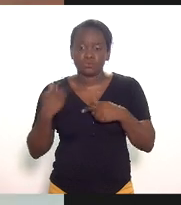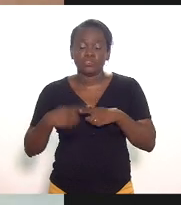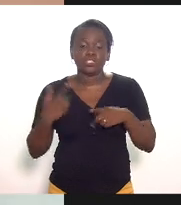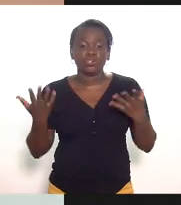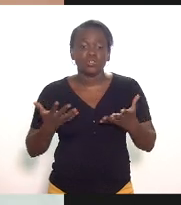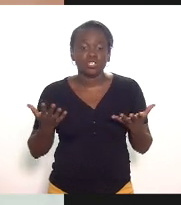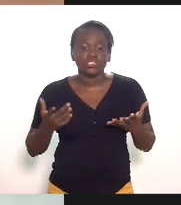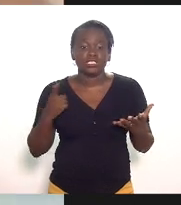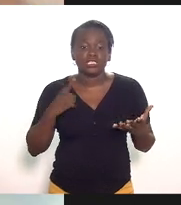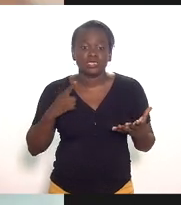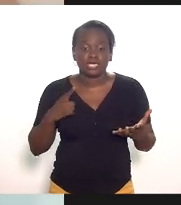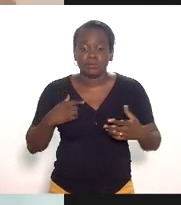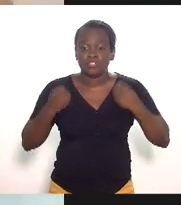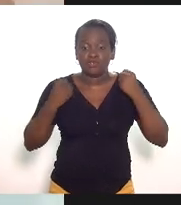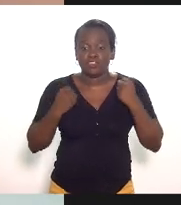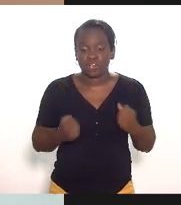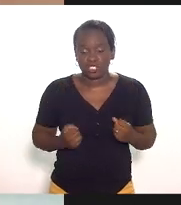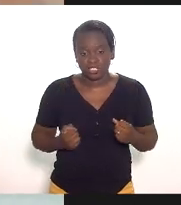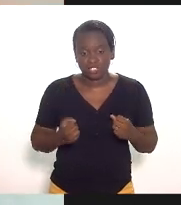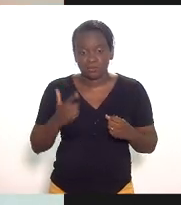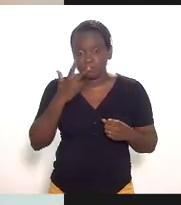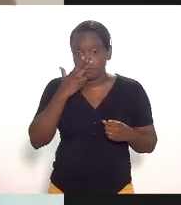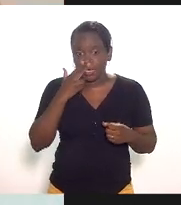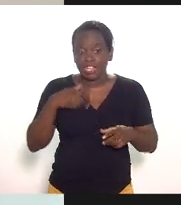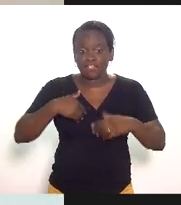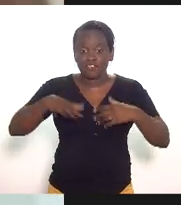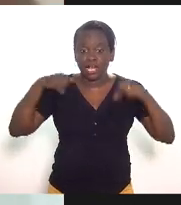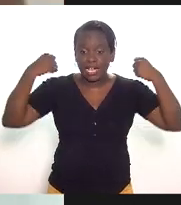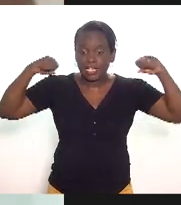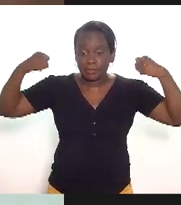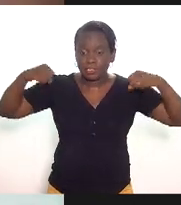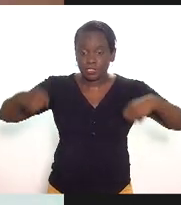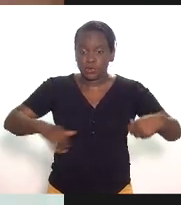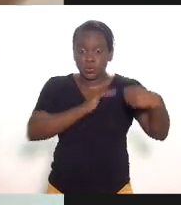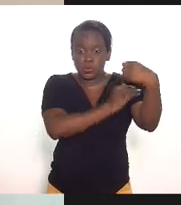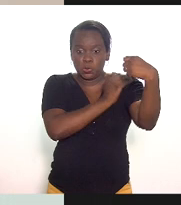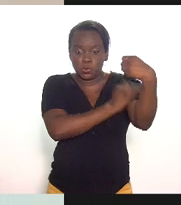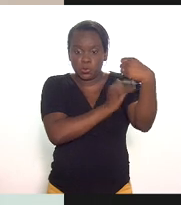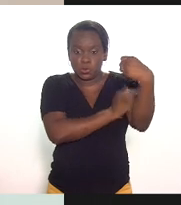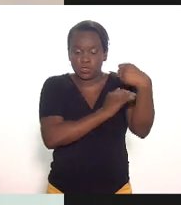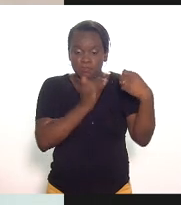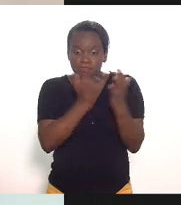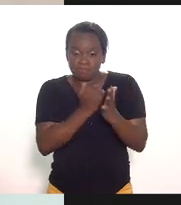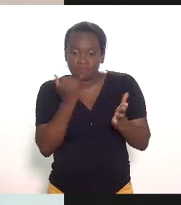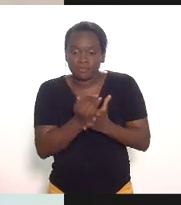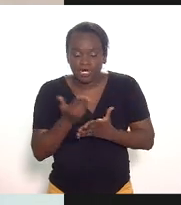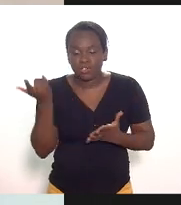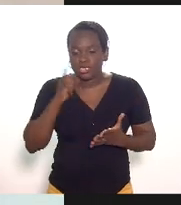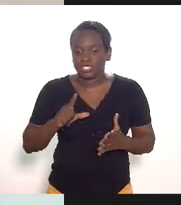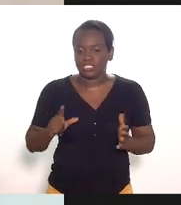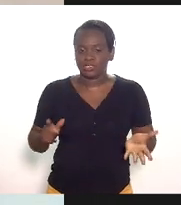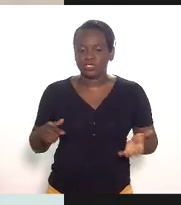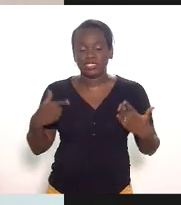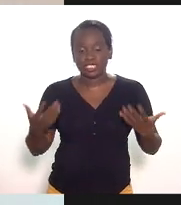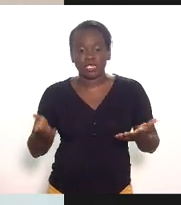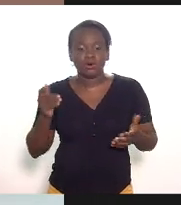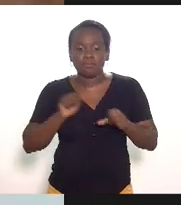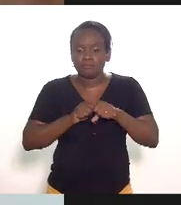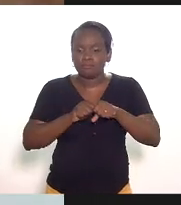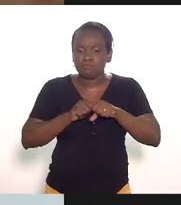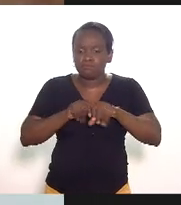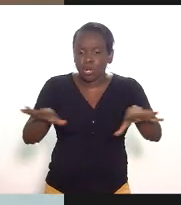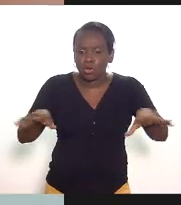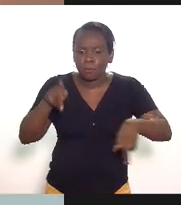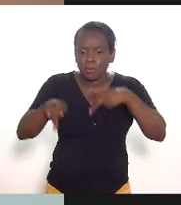hoje está fortalecido. É como se ele estivesse indo para a academia, tem feito uma malhação, ele ficou mais forte. Então, ele consegue alcançar